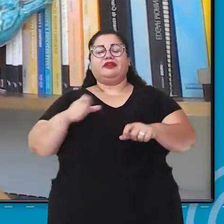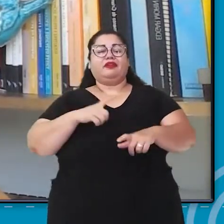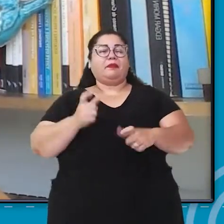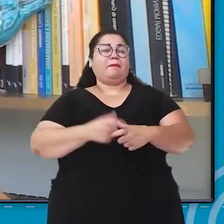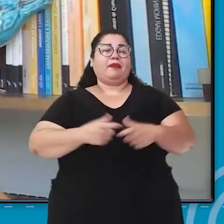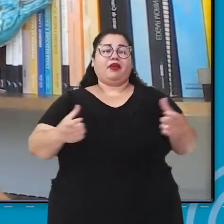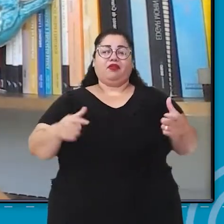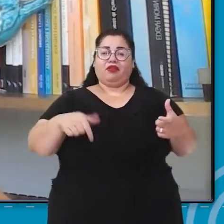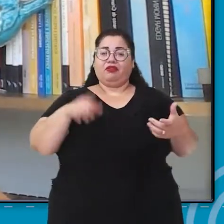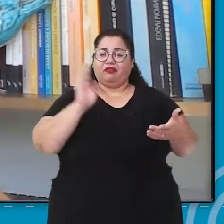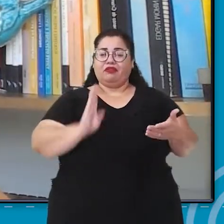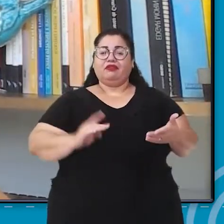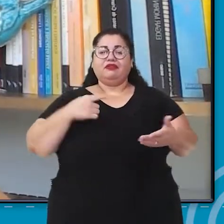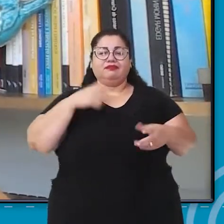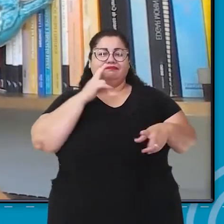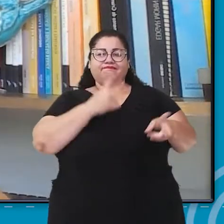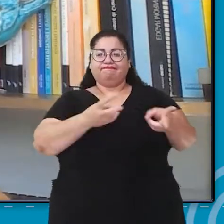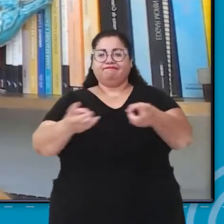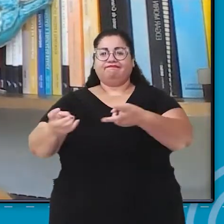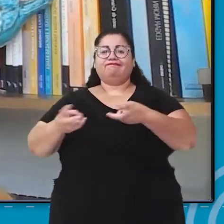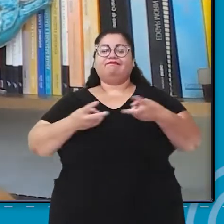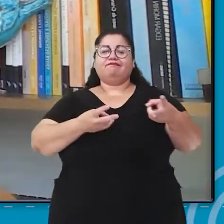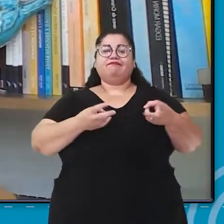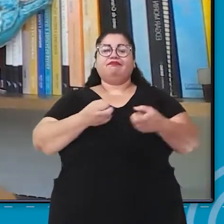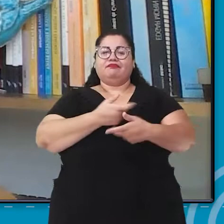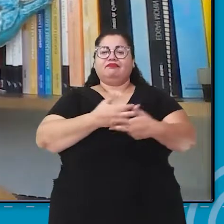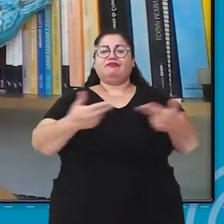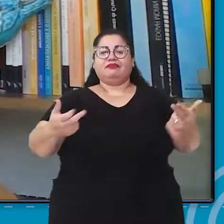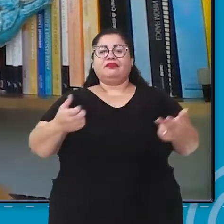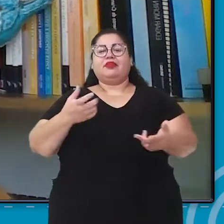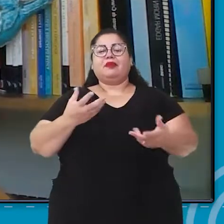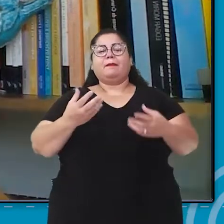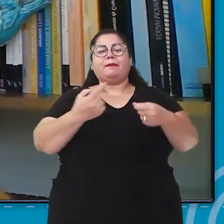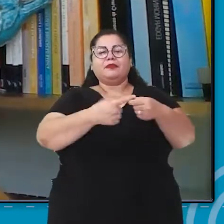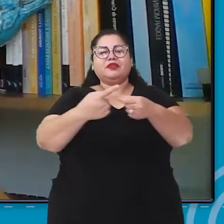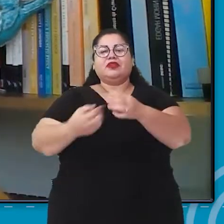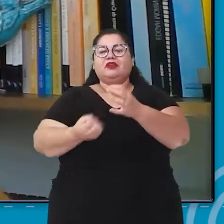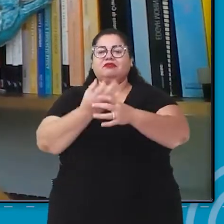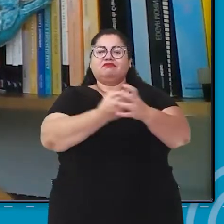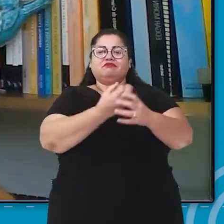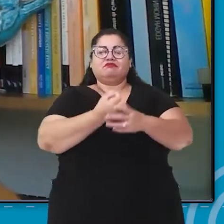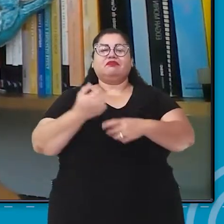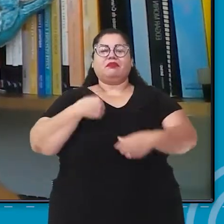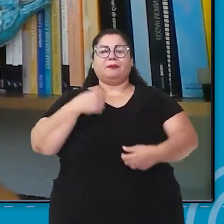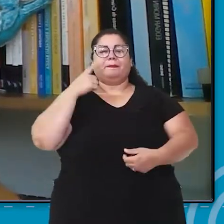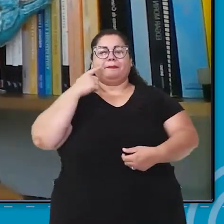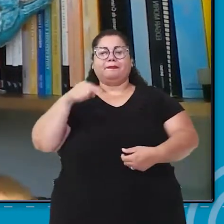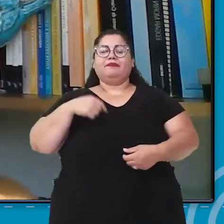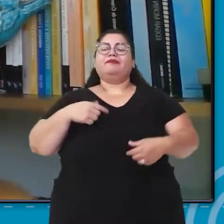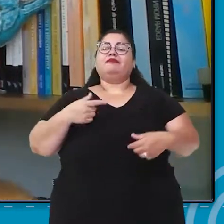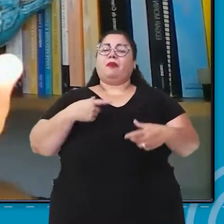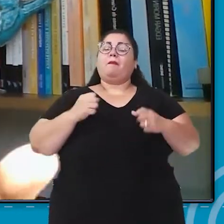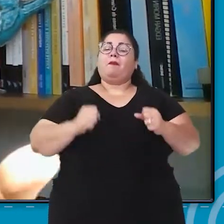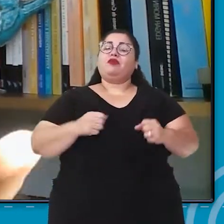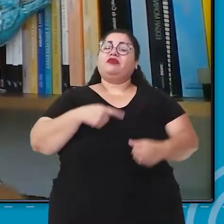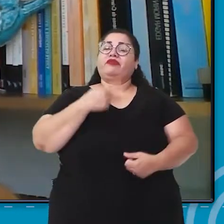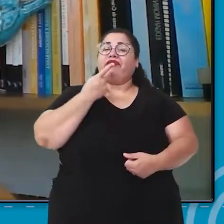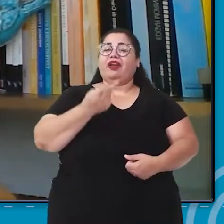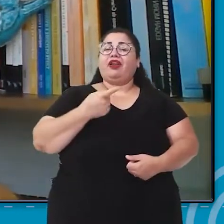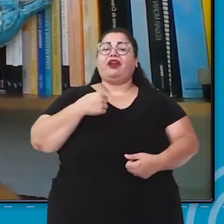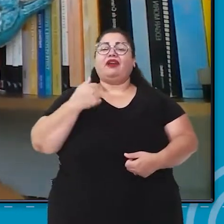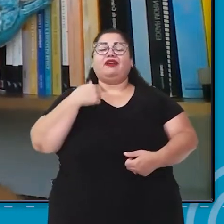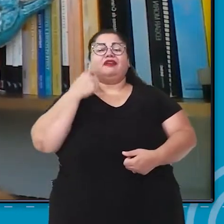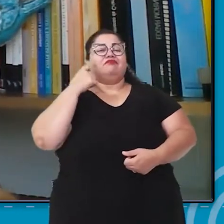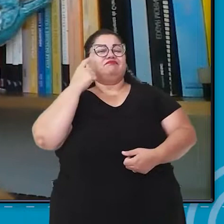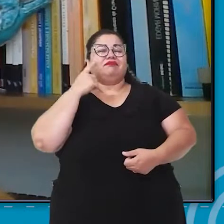na maioria das vezes, quando a gente olha a formação de muitas cidades, eu poderia aqui dizer que